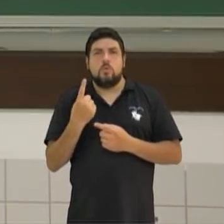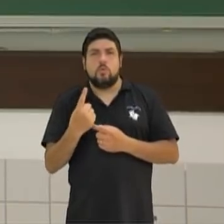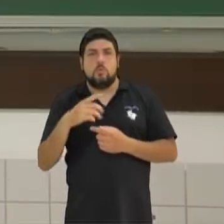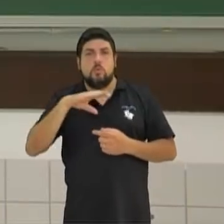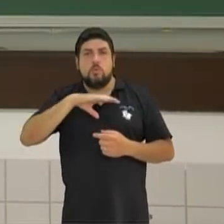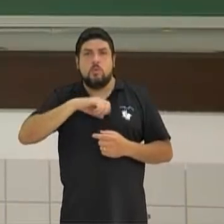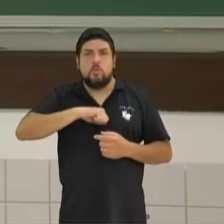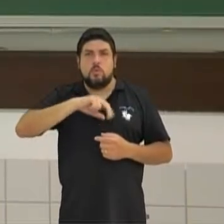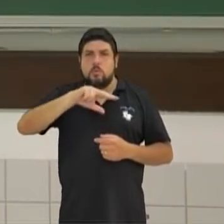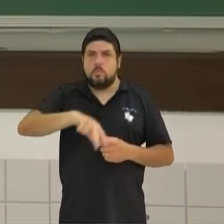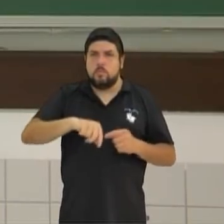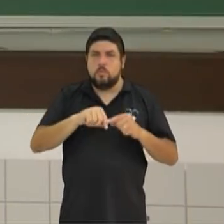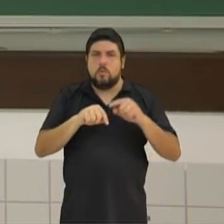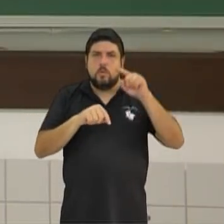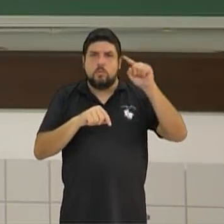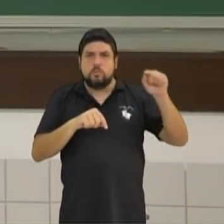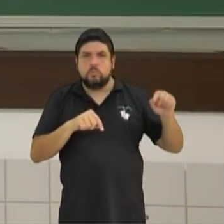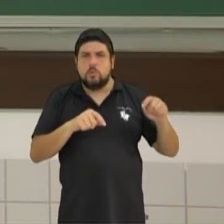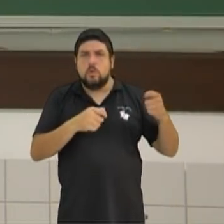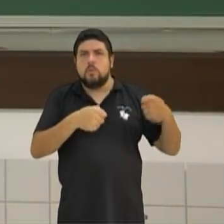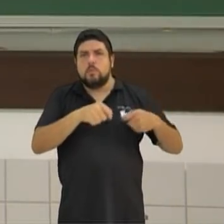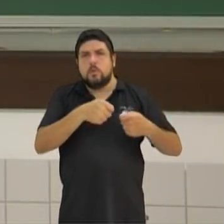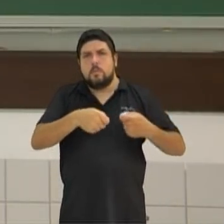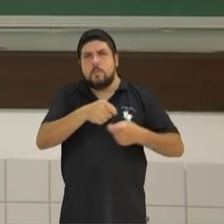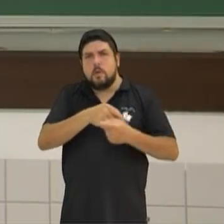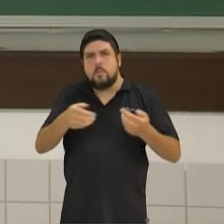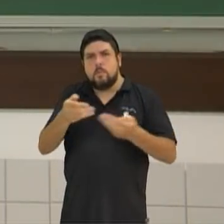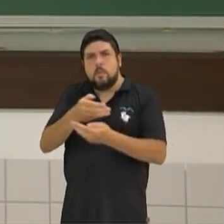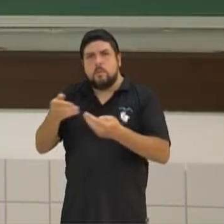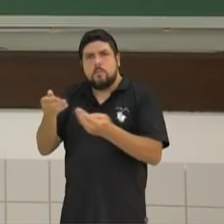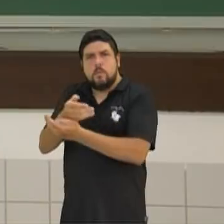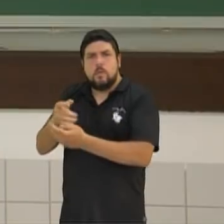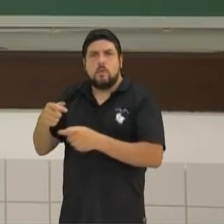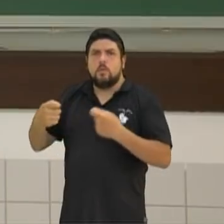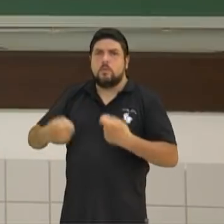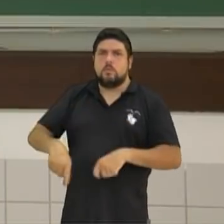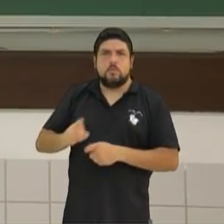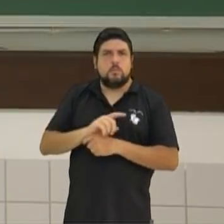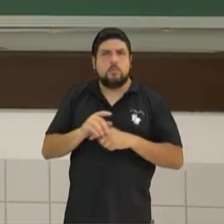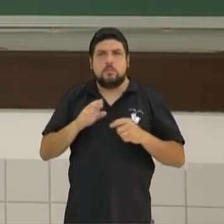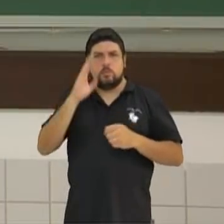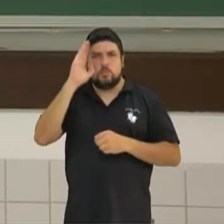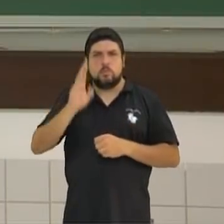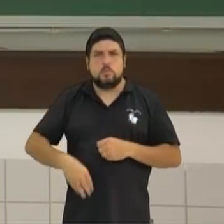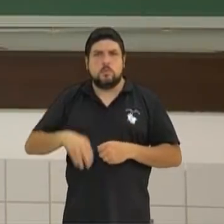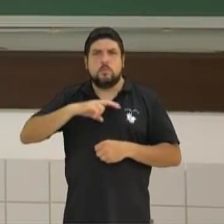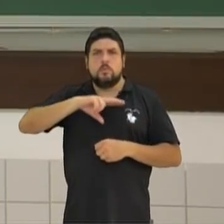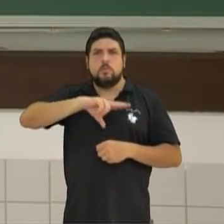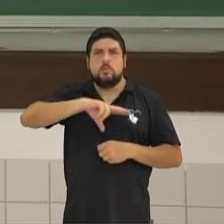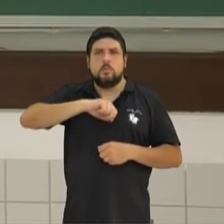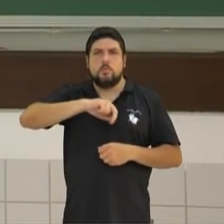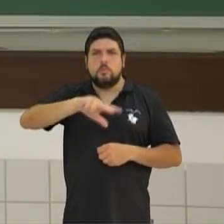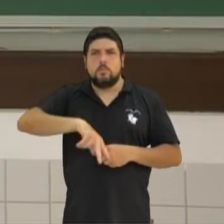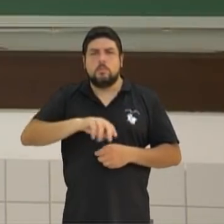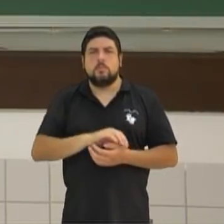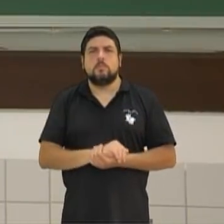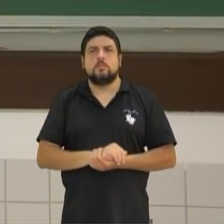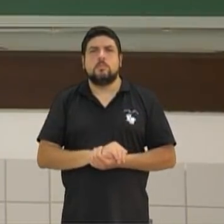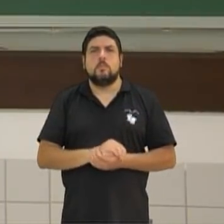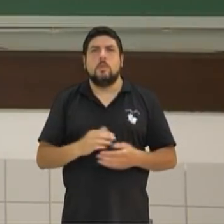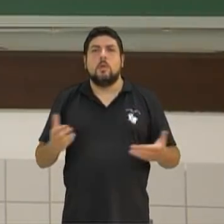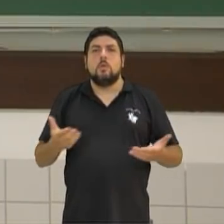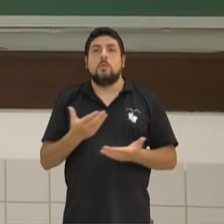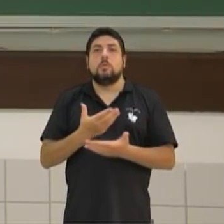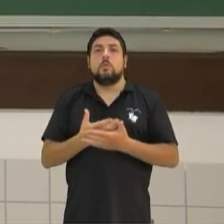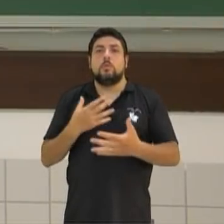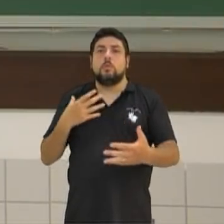três, ou quatro, ou cinco, você tinha um. Isso barateava bastante para Portugal e dava a ela grande riqueza. Então, o que